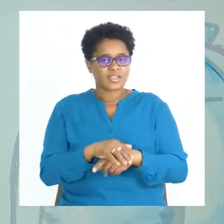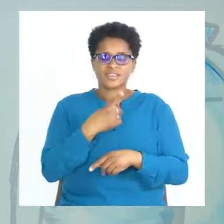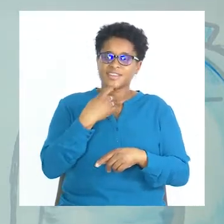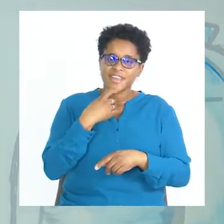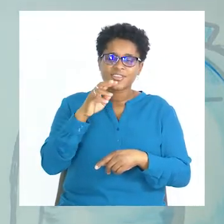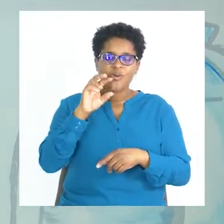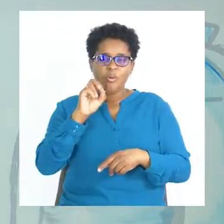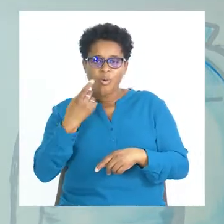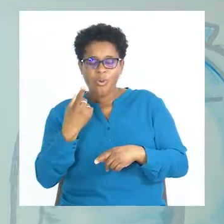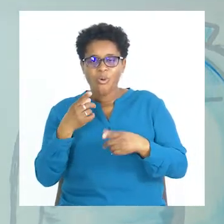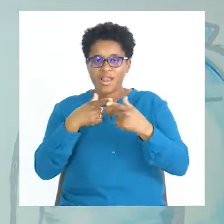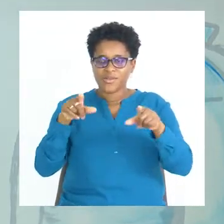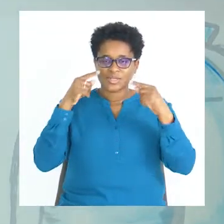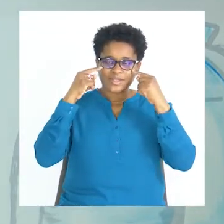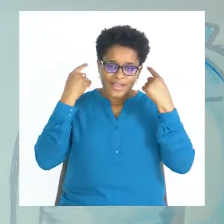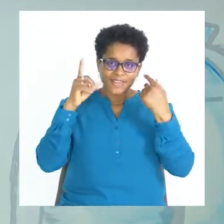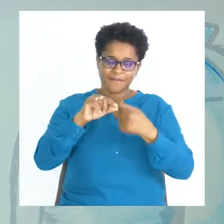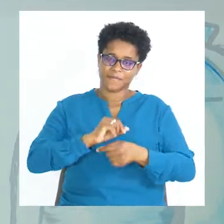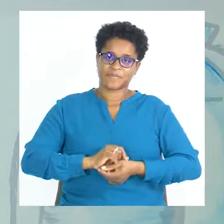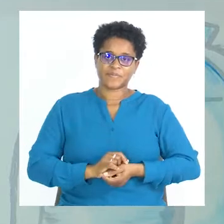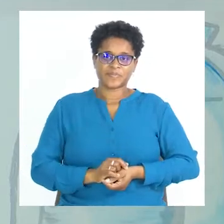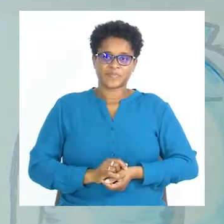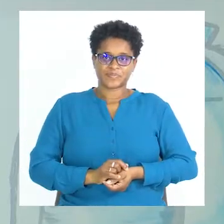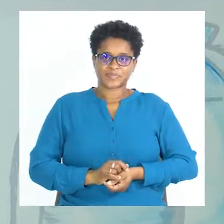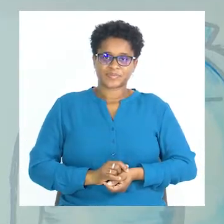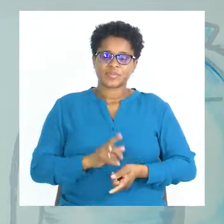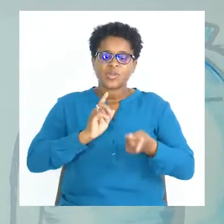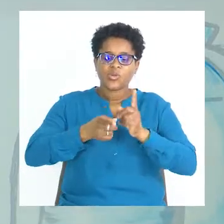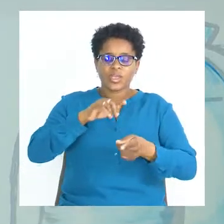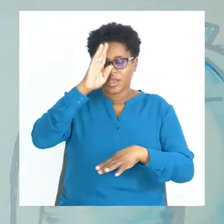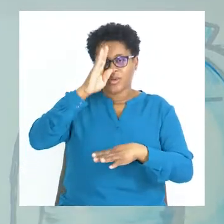ou mandarim, se for o caso. O que é que acontece?